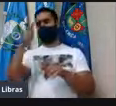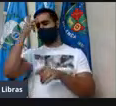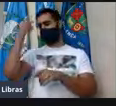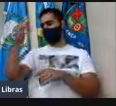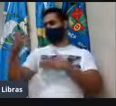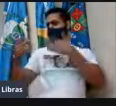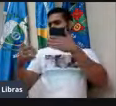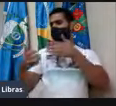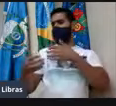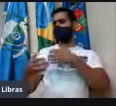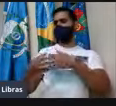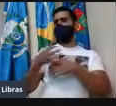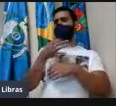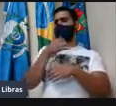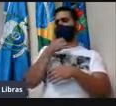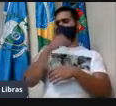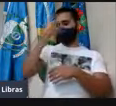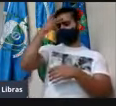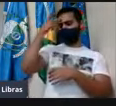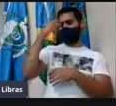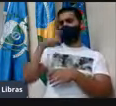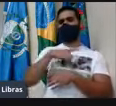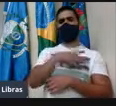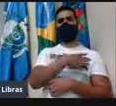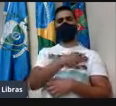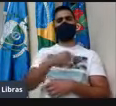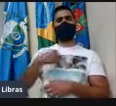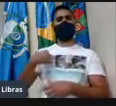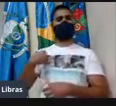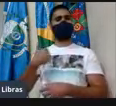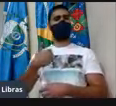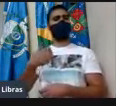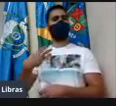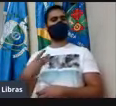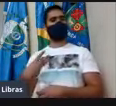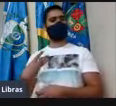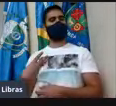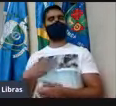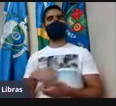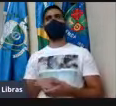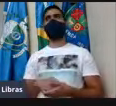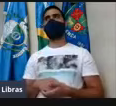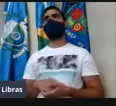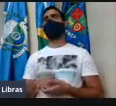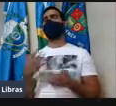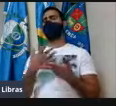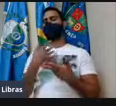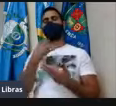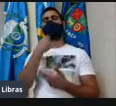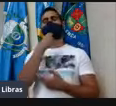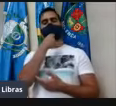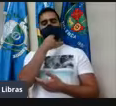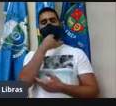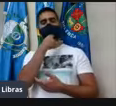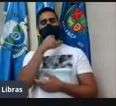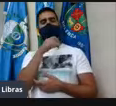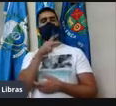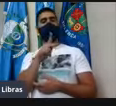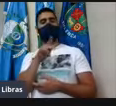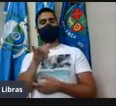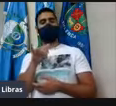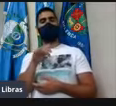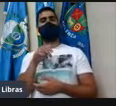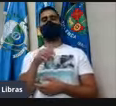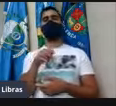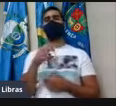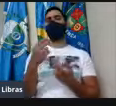exemplar, e que deixa uma filhinha aí de 13 aninhos, né? Que uma tristeza muito grande para os seus pais, né?